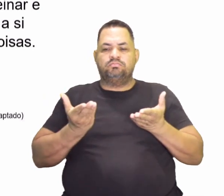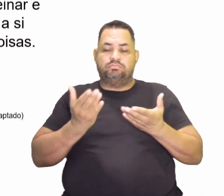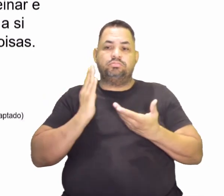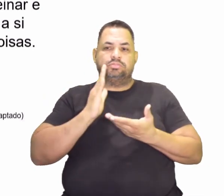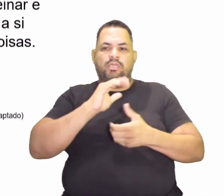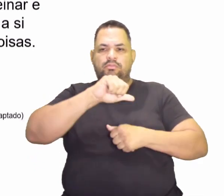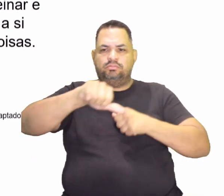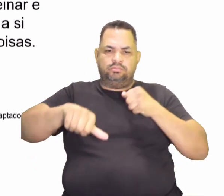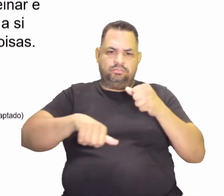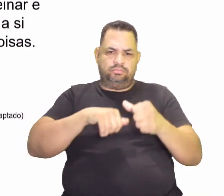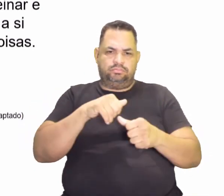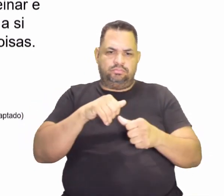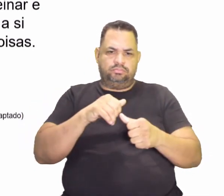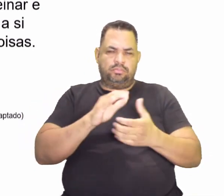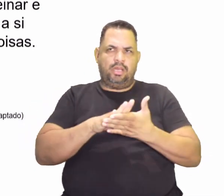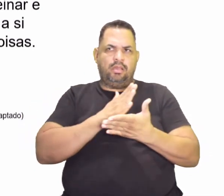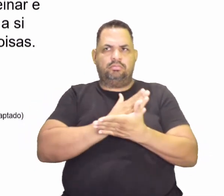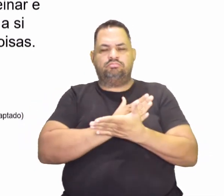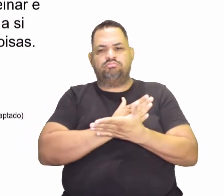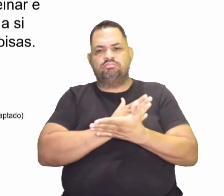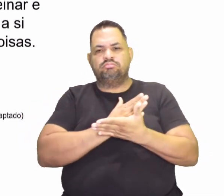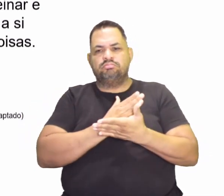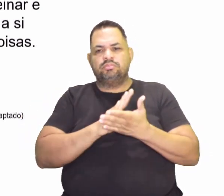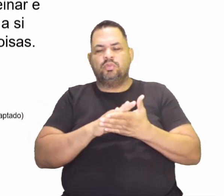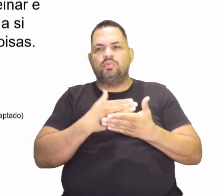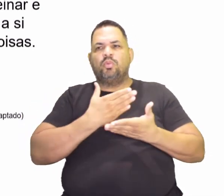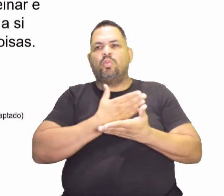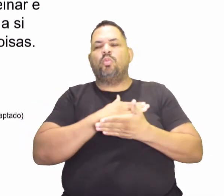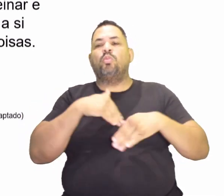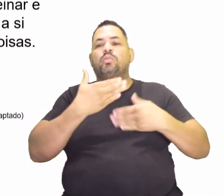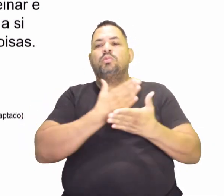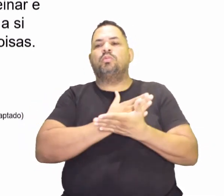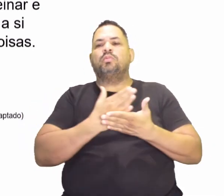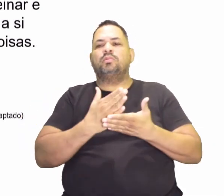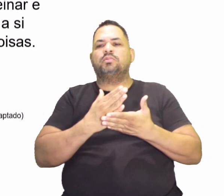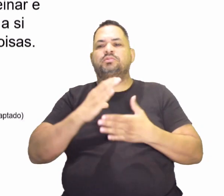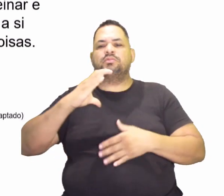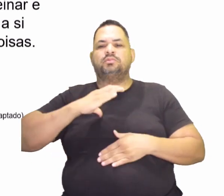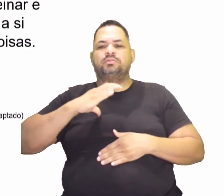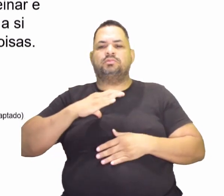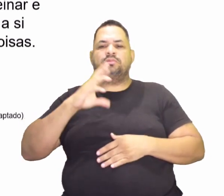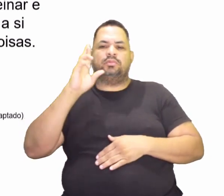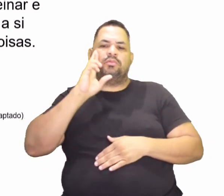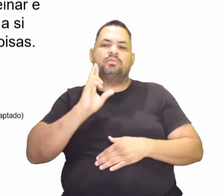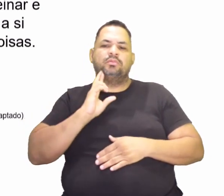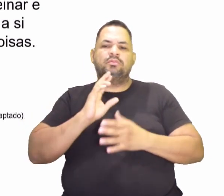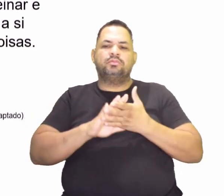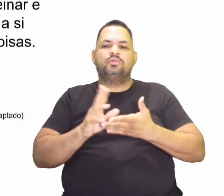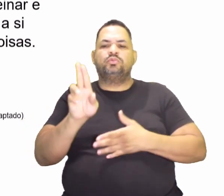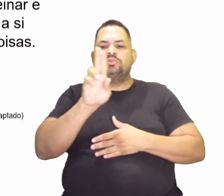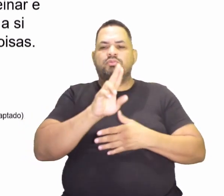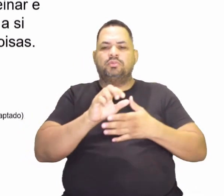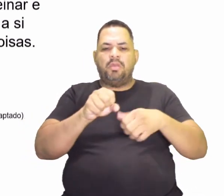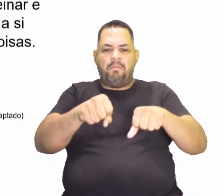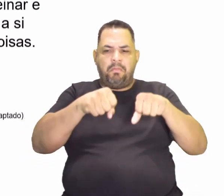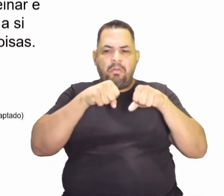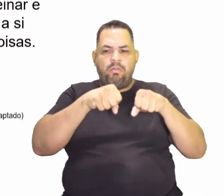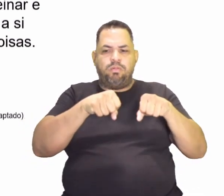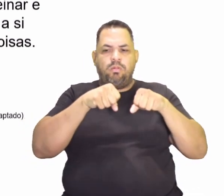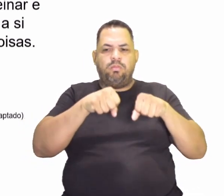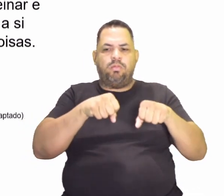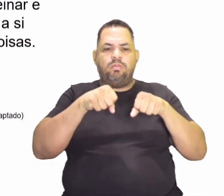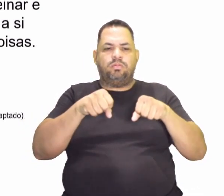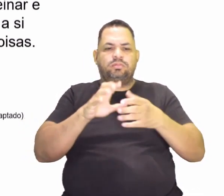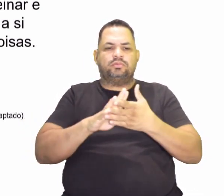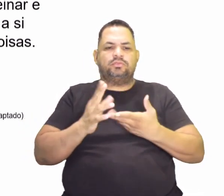mais. Início, né, das cidades aqui de Rondônia, usava-se como transporte a carroça. Usava-se o quê?